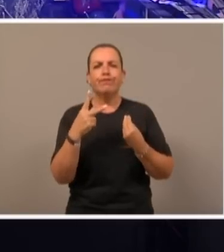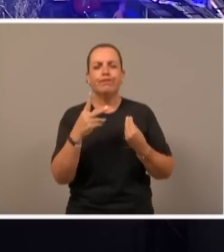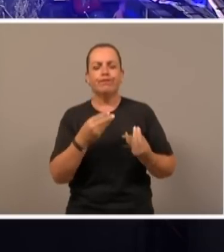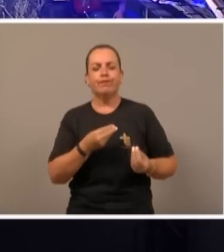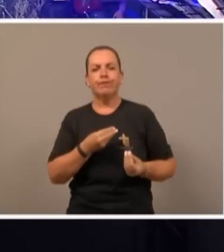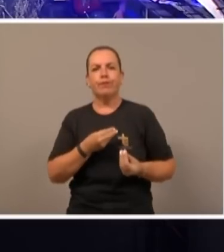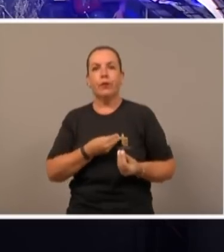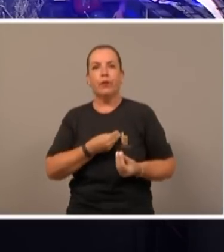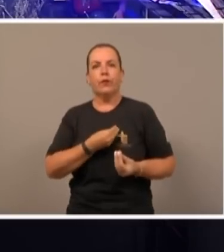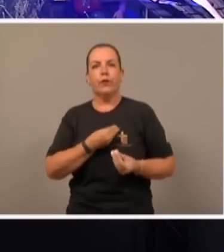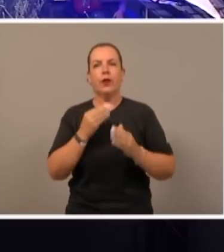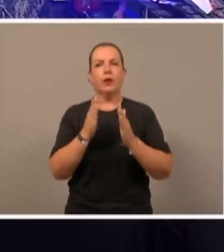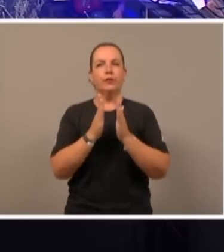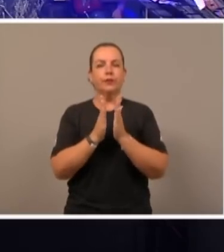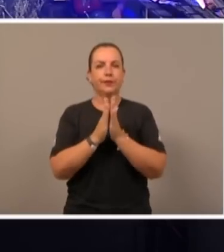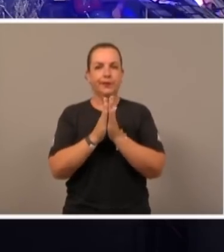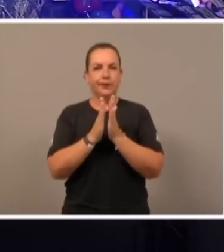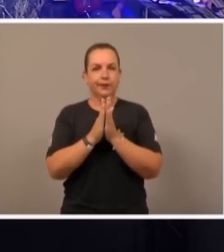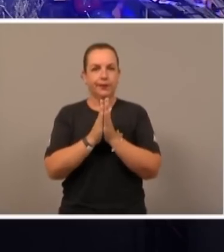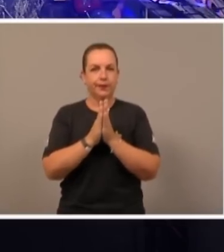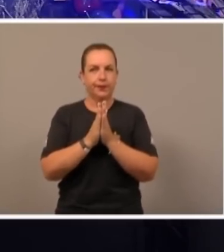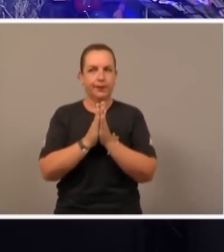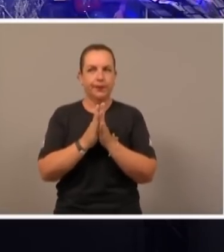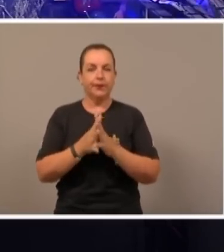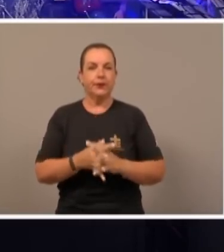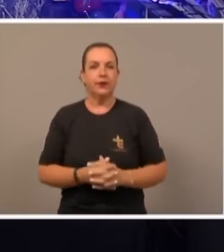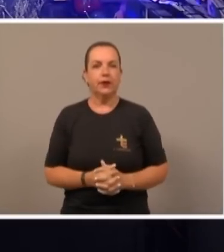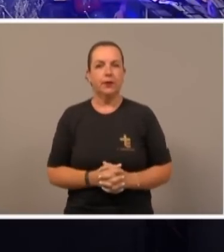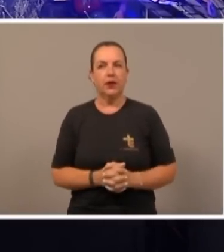vida de oração?